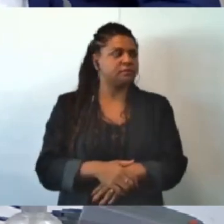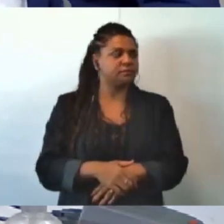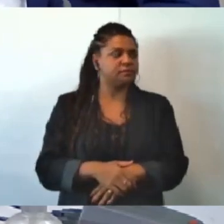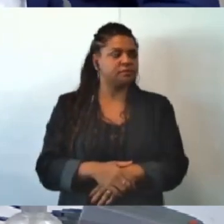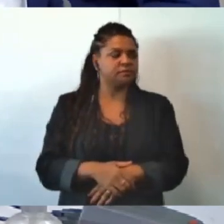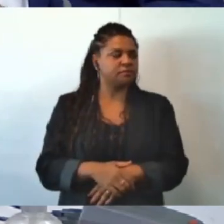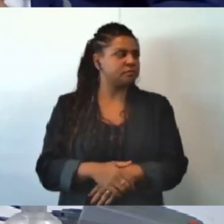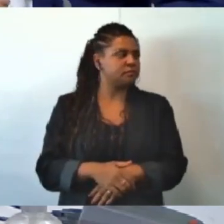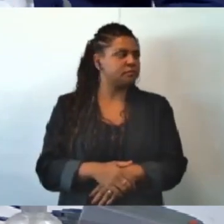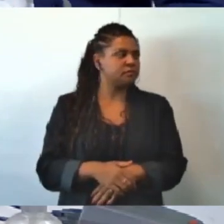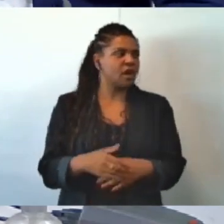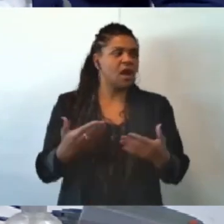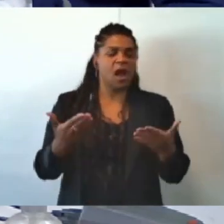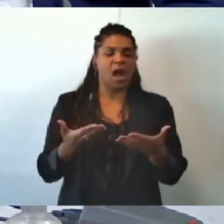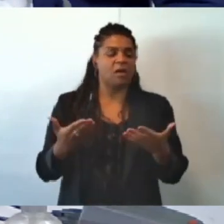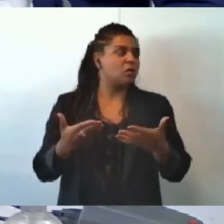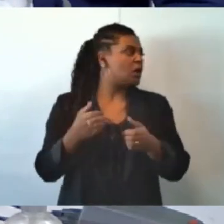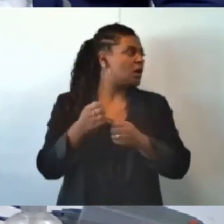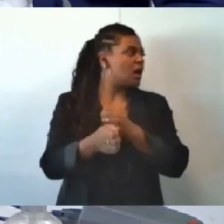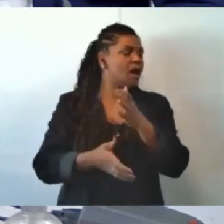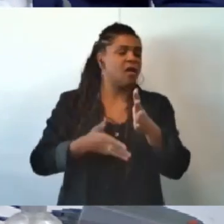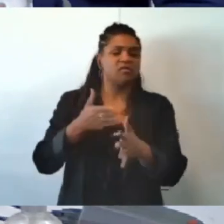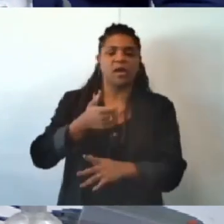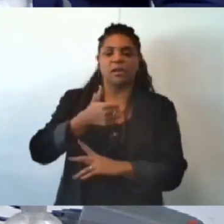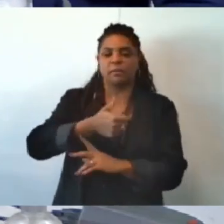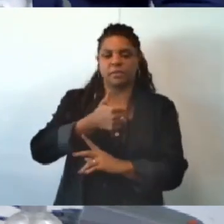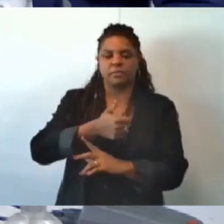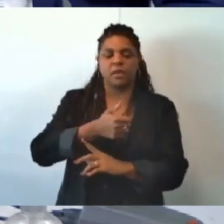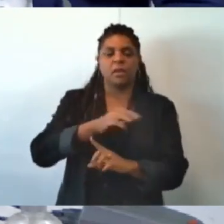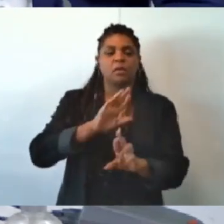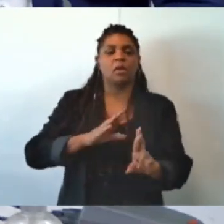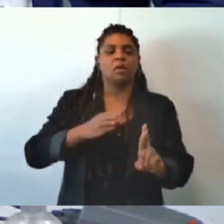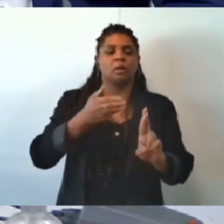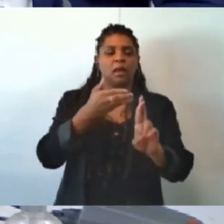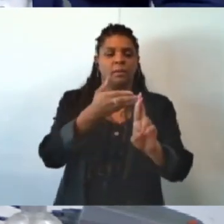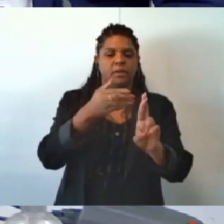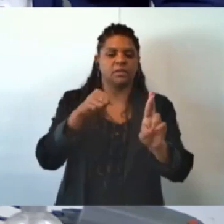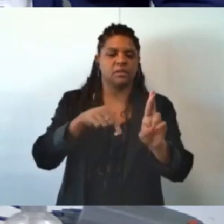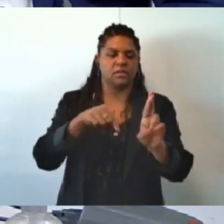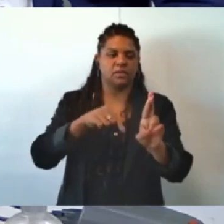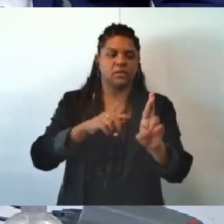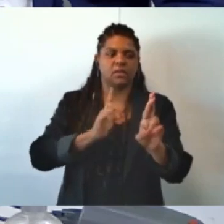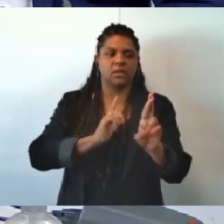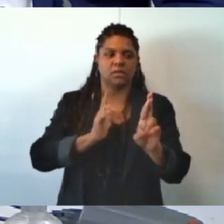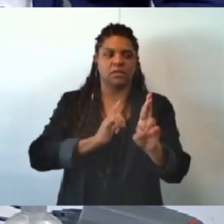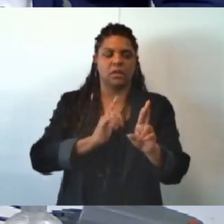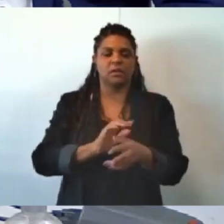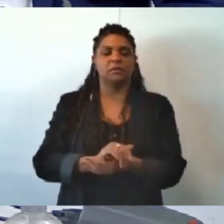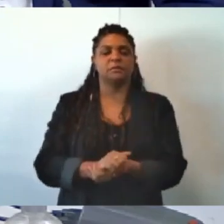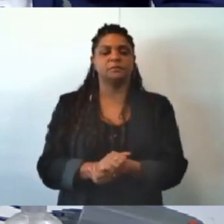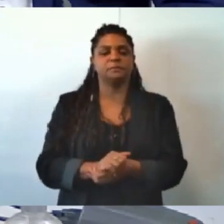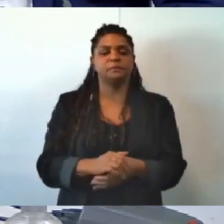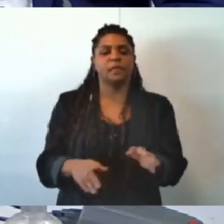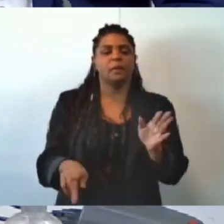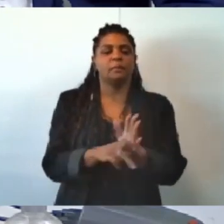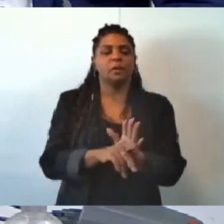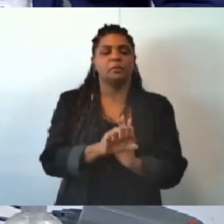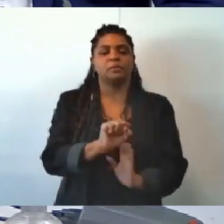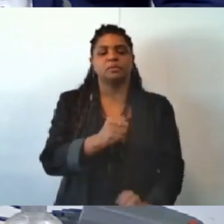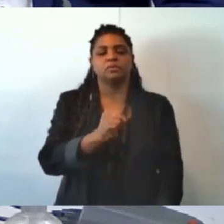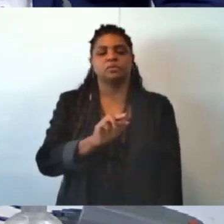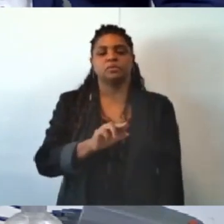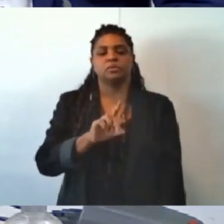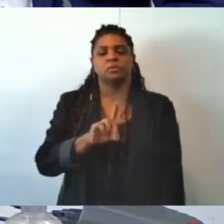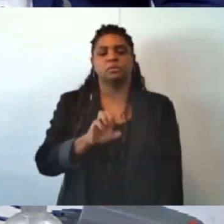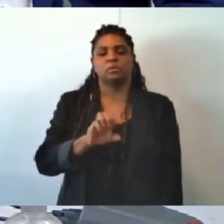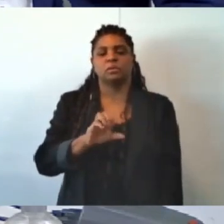passar primeiro a palavra agora para os representantes aqui, para quem é os representantes da SUDECAP, porque tem